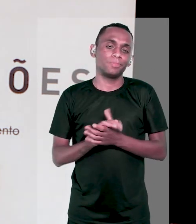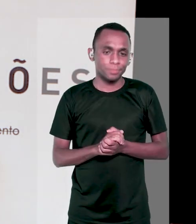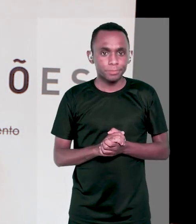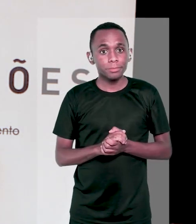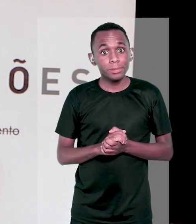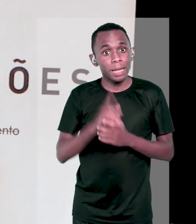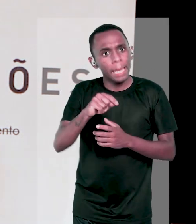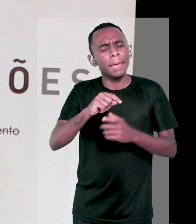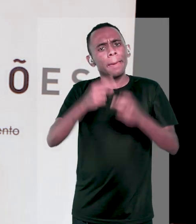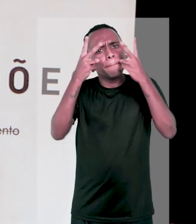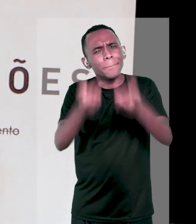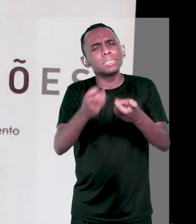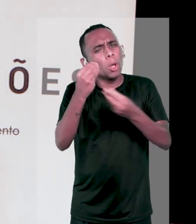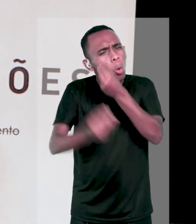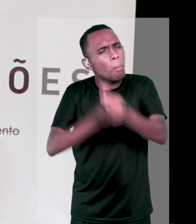são